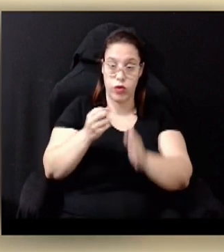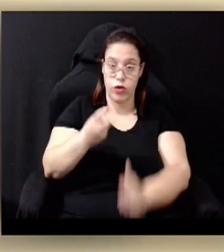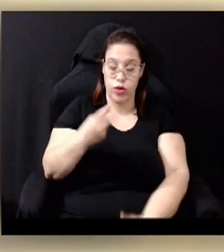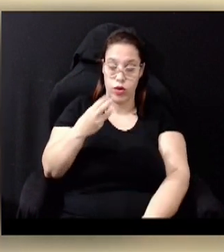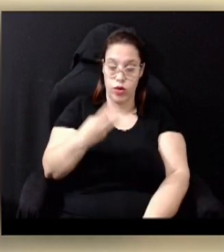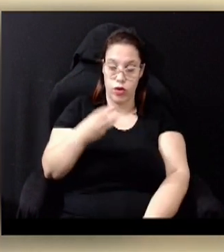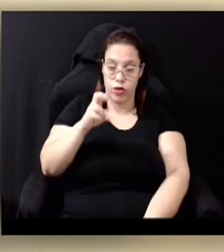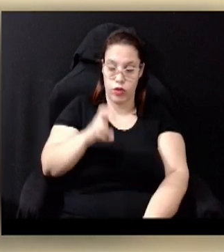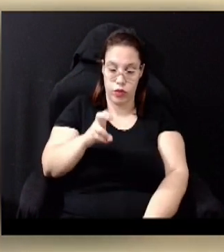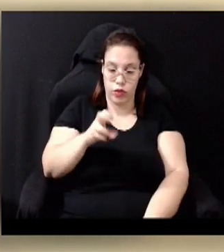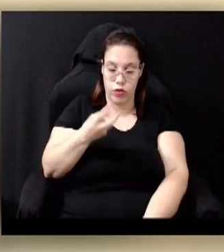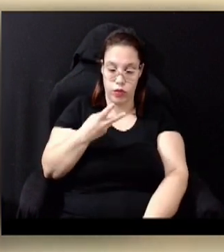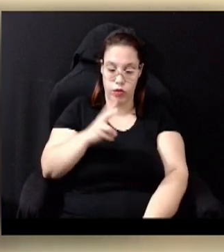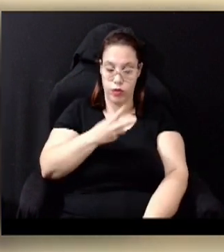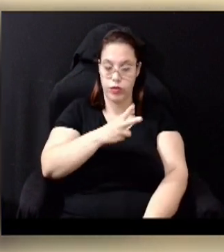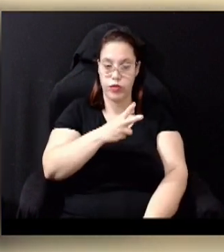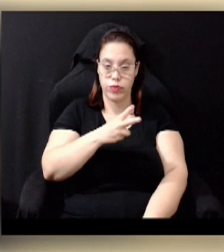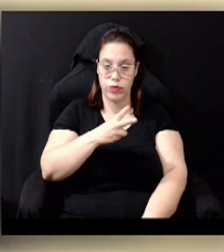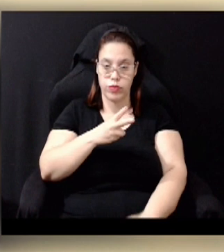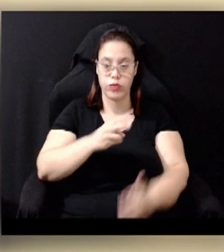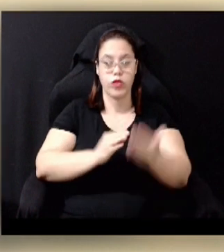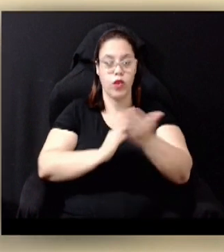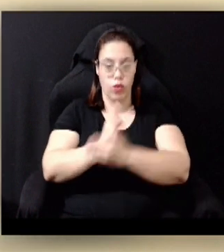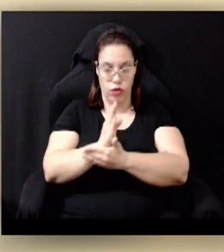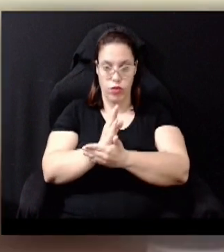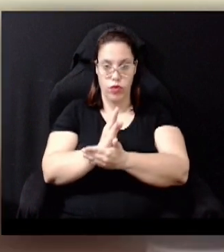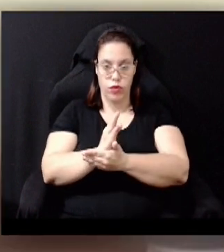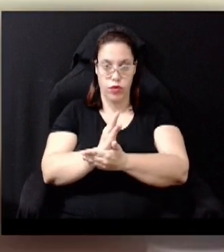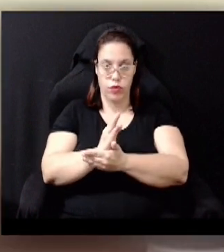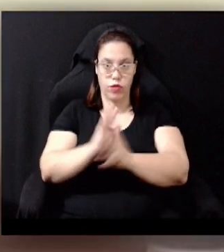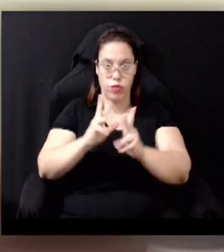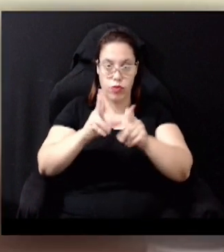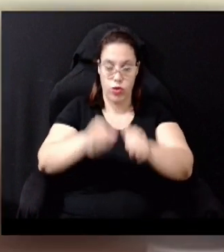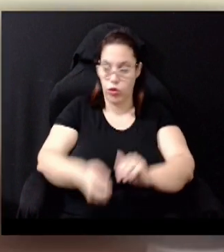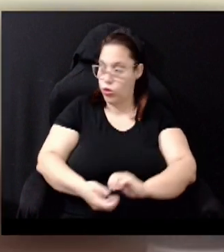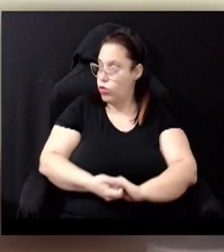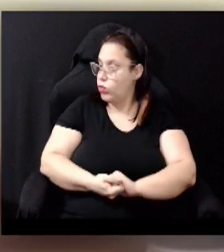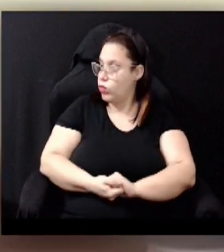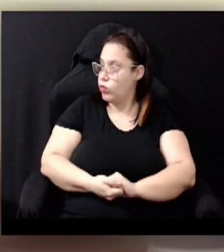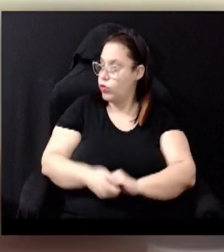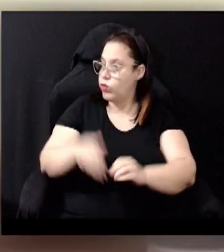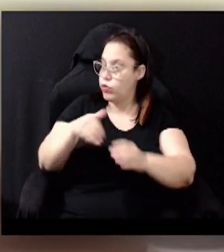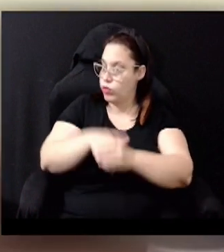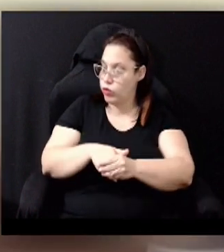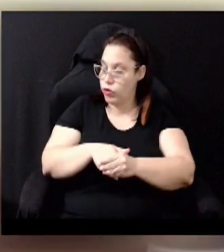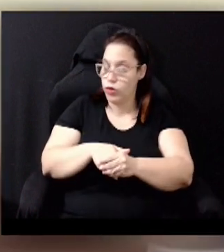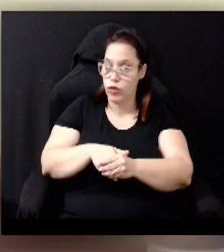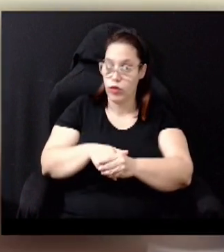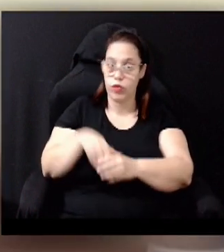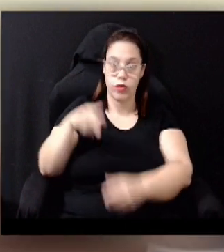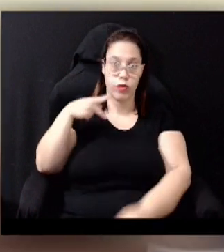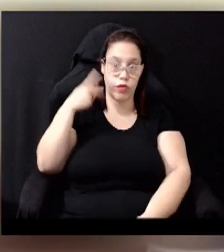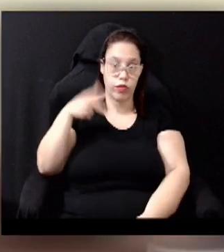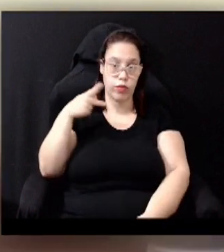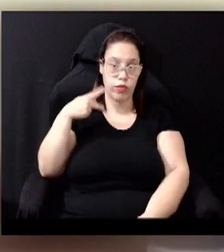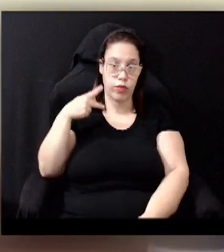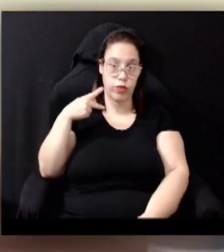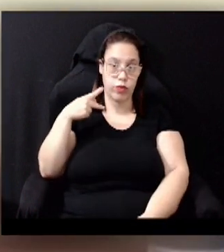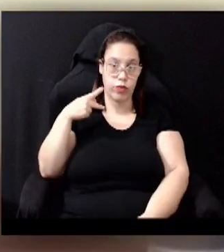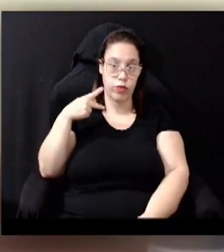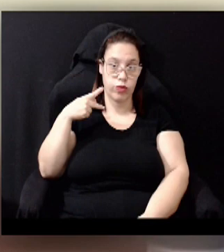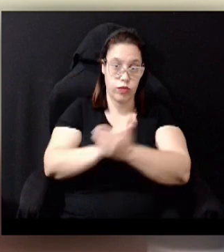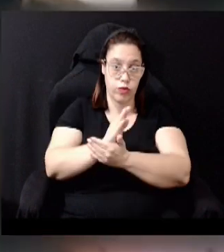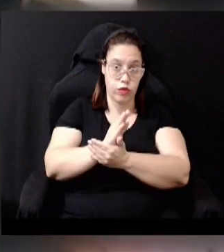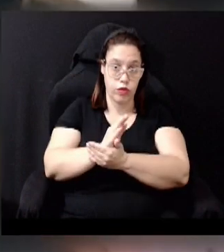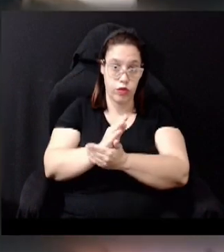235/2022, exara parecer favorável por unanimidade. Em votação, os vereadores favoráveis